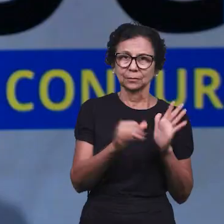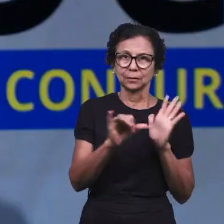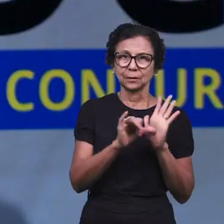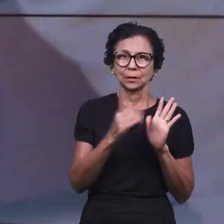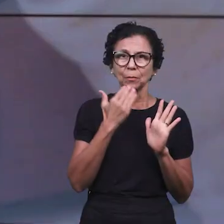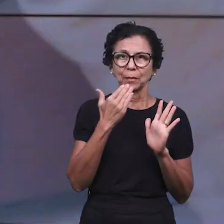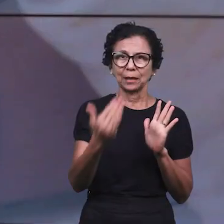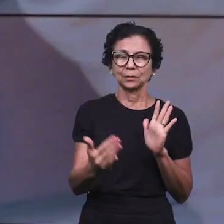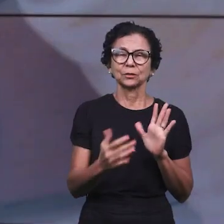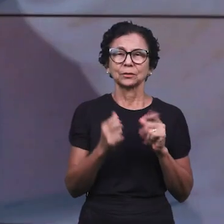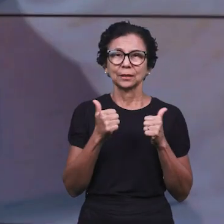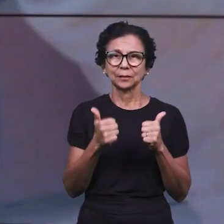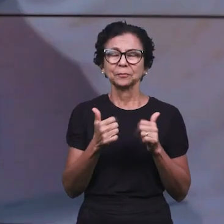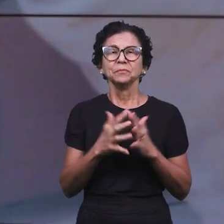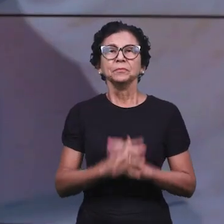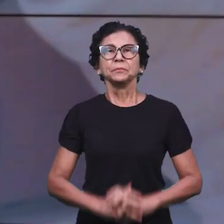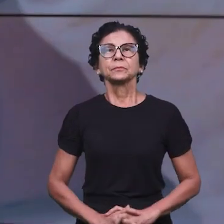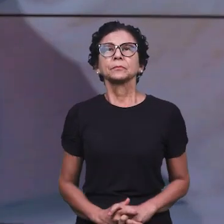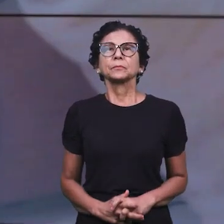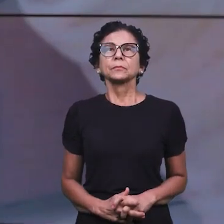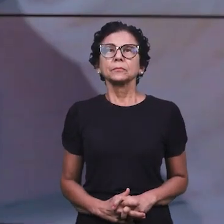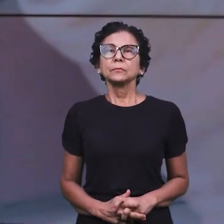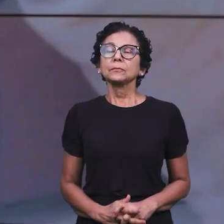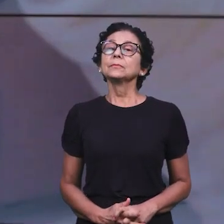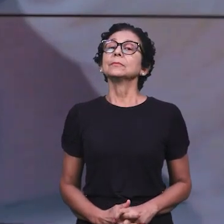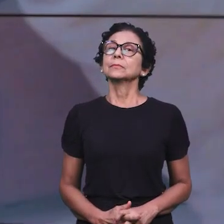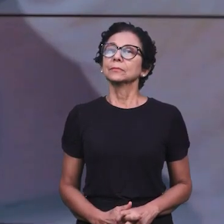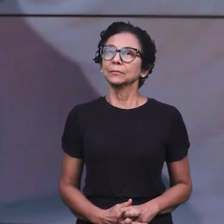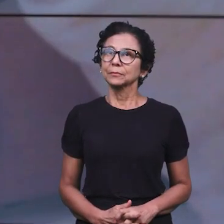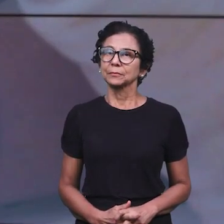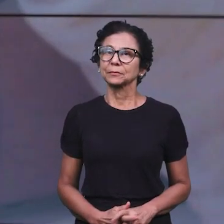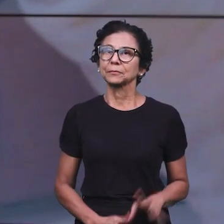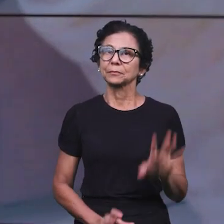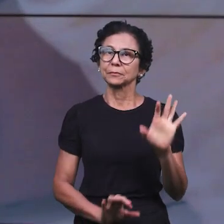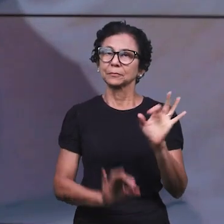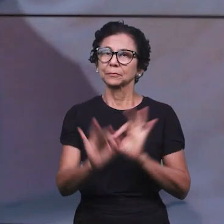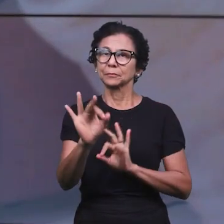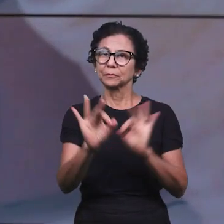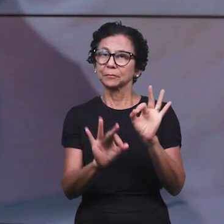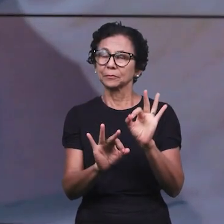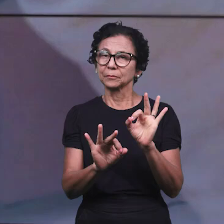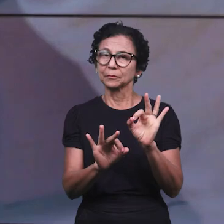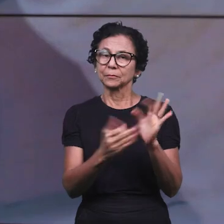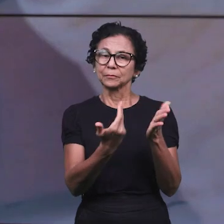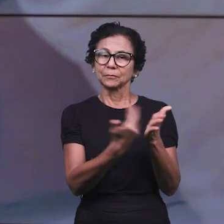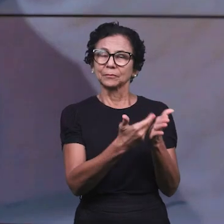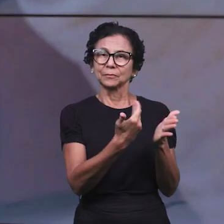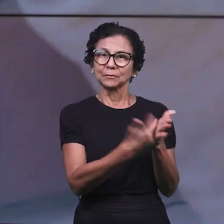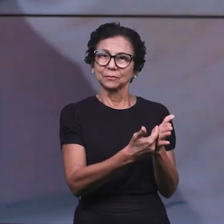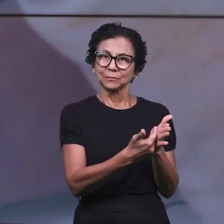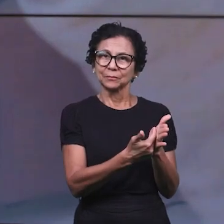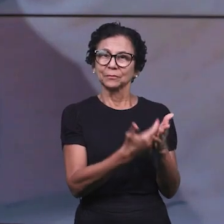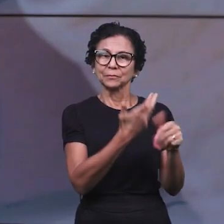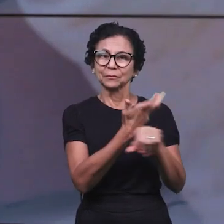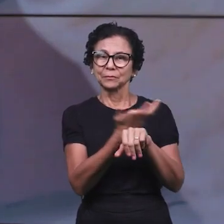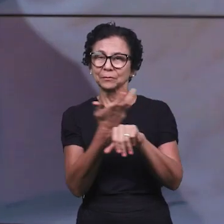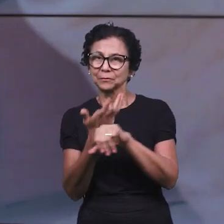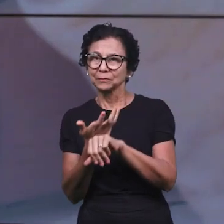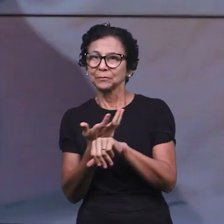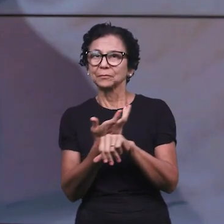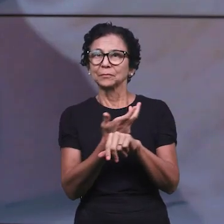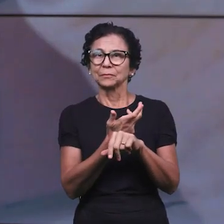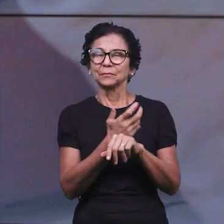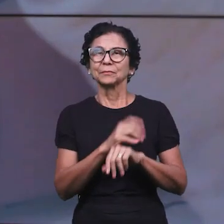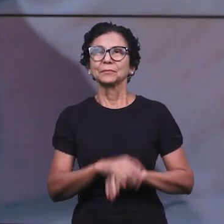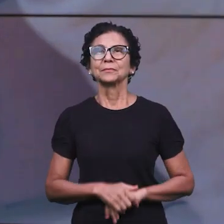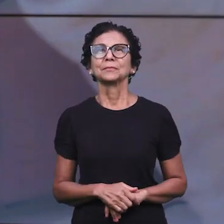Então, olha só. Tenha um plano de estudos, ok? que isso com certeza vai te fazer ganhar tempo e avançar